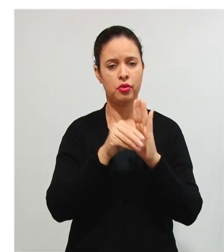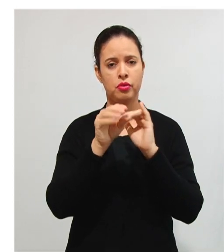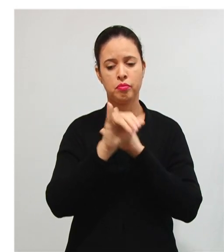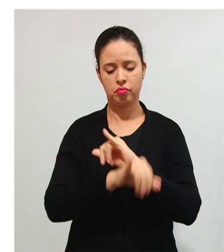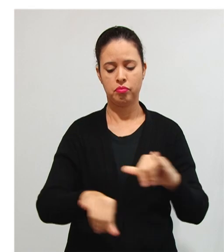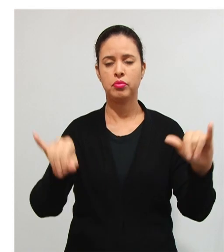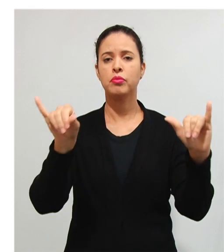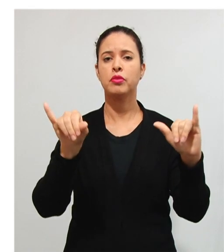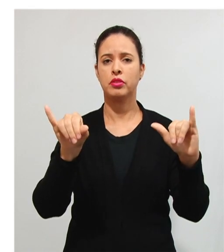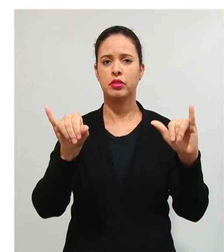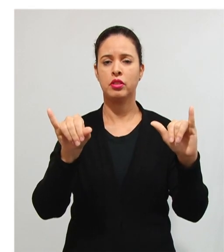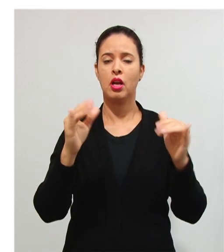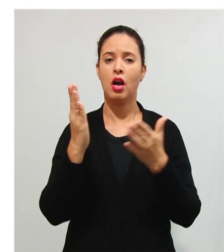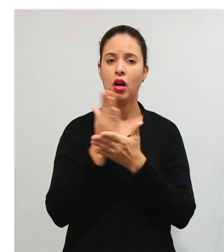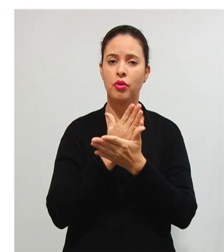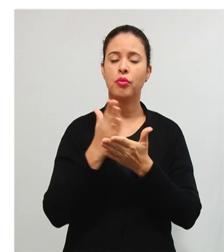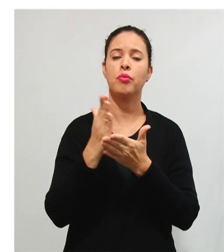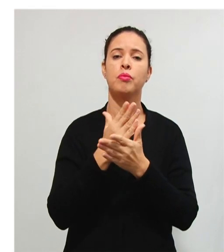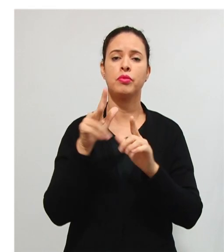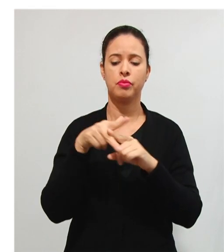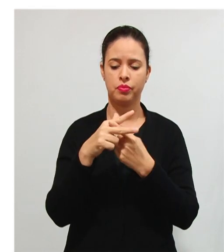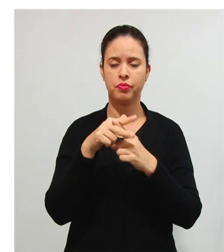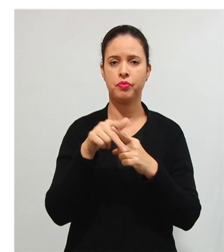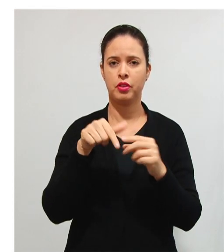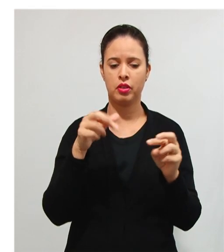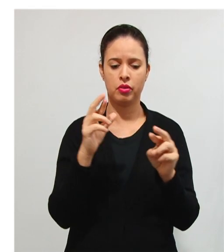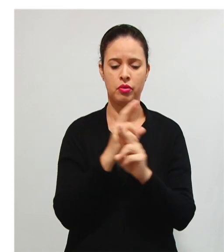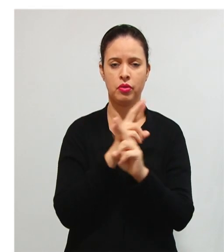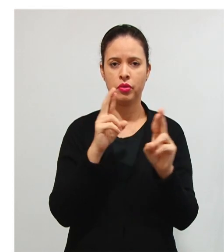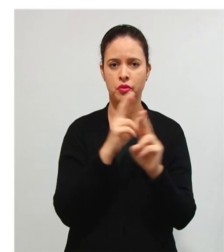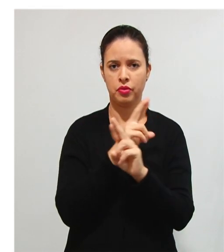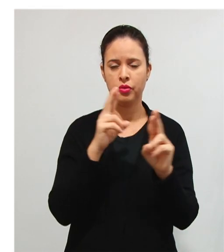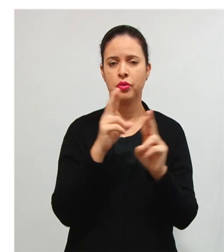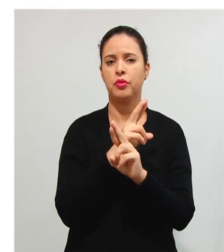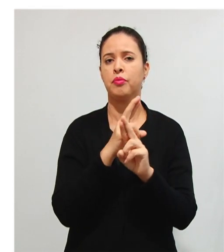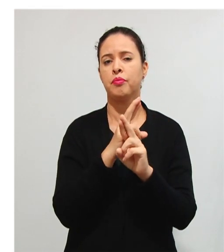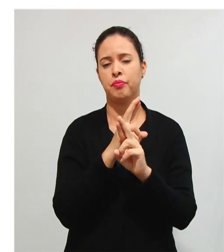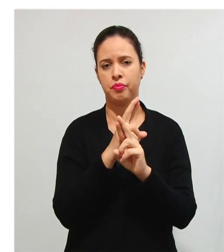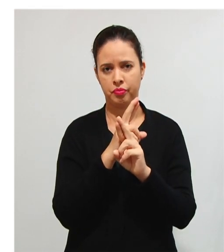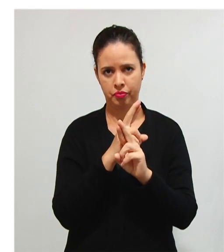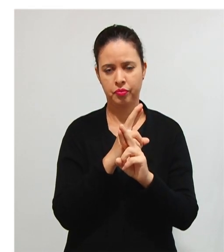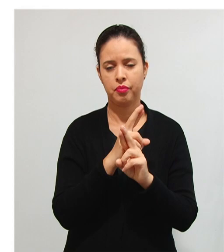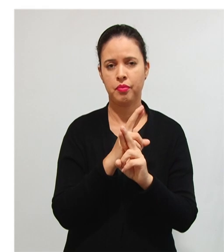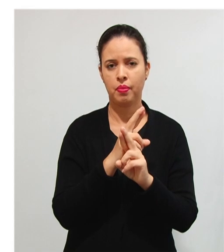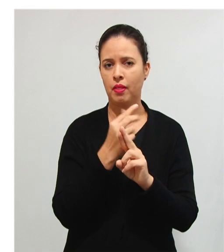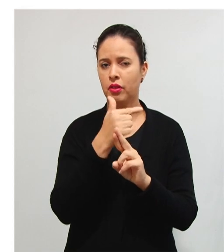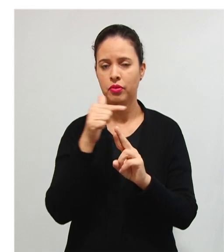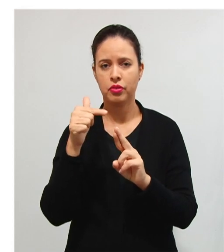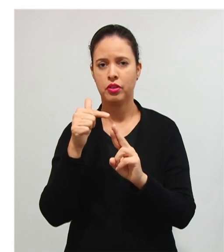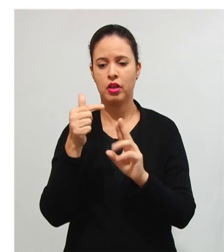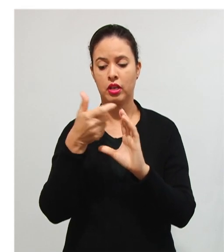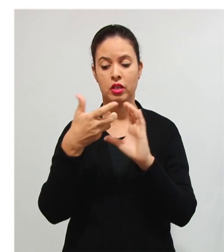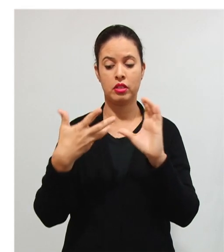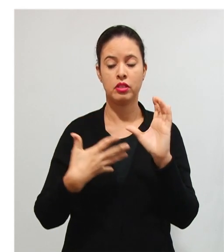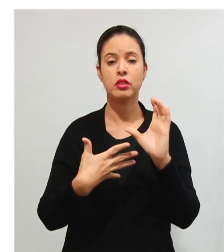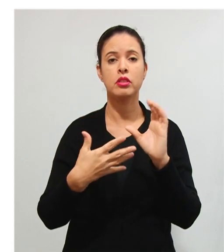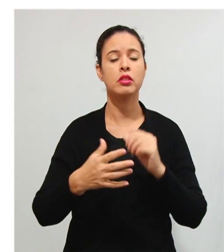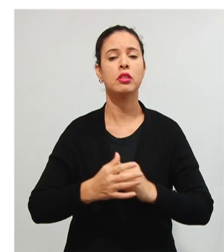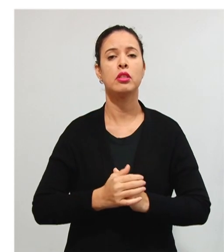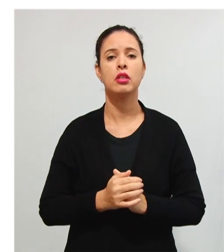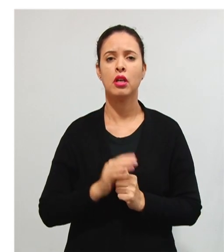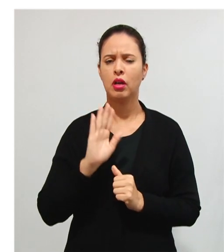ferramentas que o foco é interatividade, mas não existe essa personificação. E o avanço